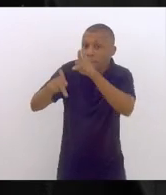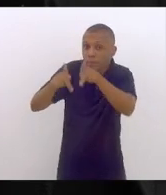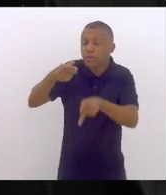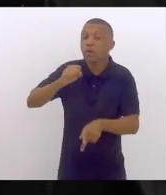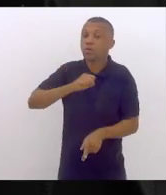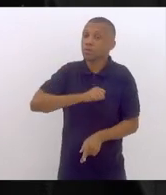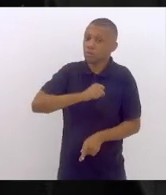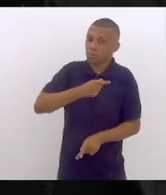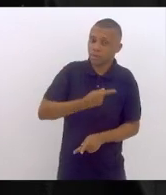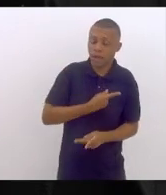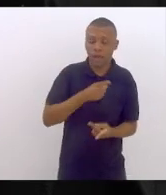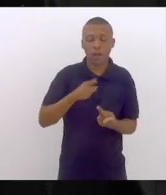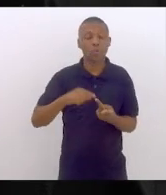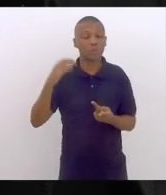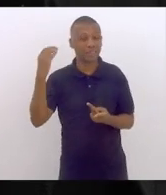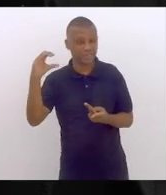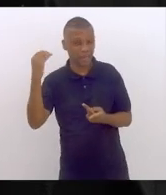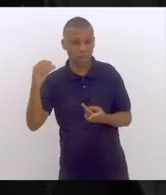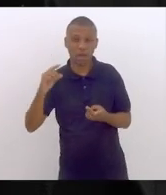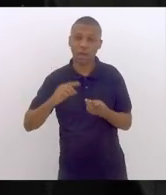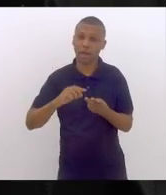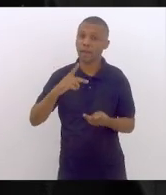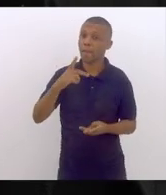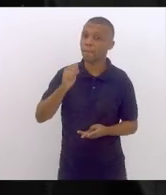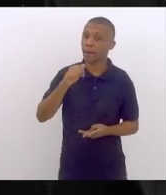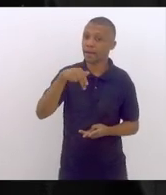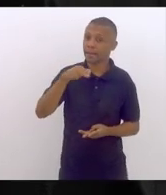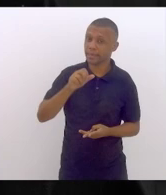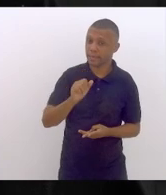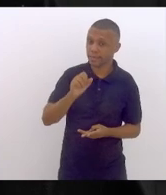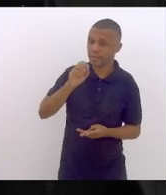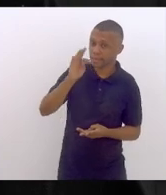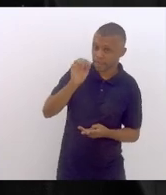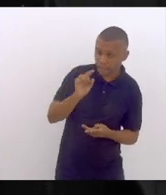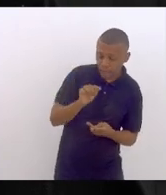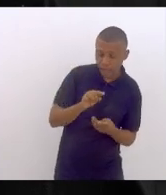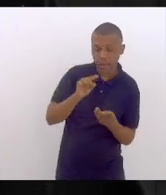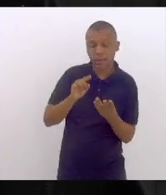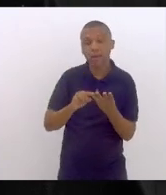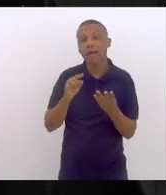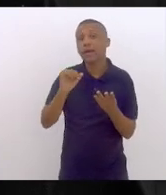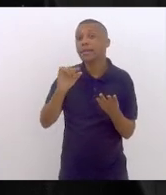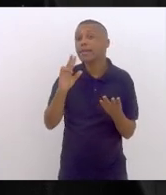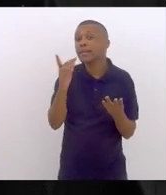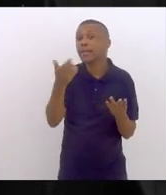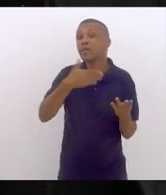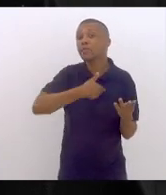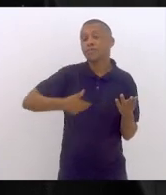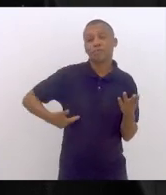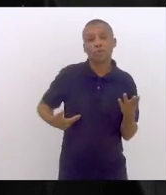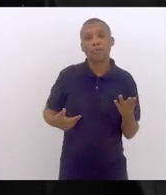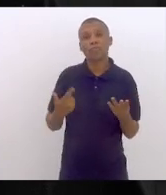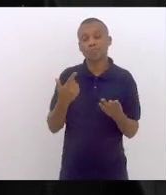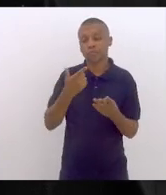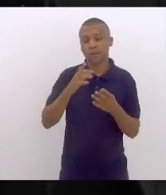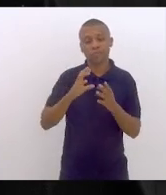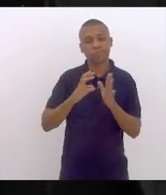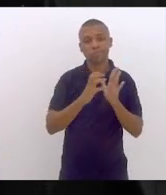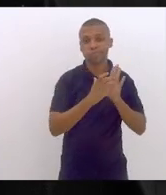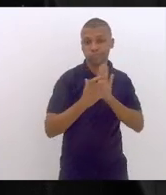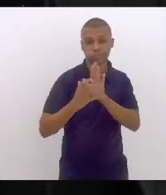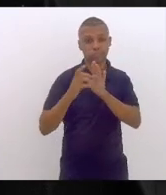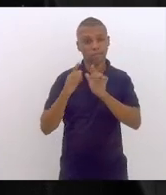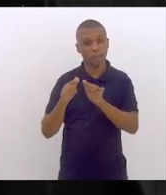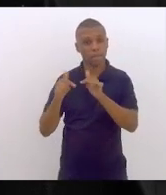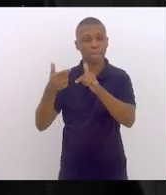Gonçalo também é Niterói Paquetá ilha do governador que a própria frente parlamentar aqui da casa que vossa excelência presídio Deputado ele